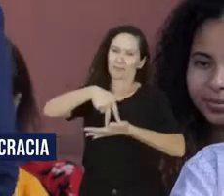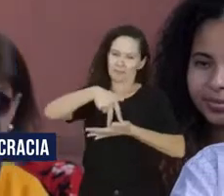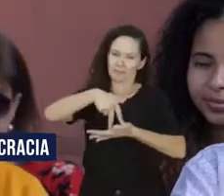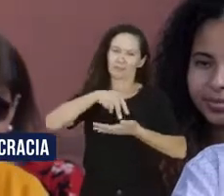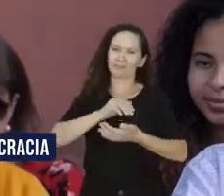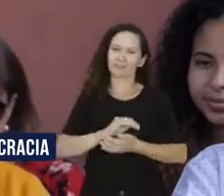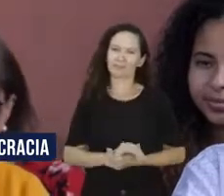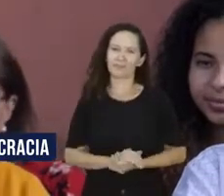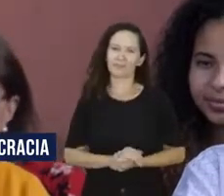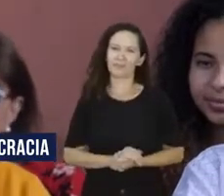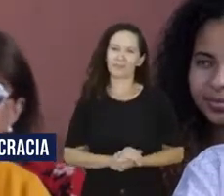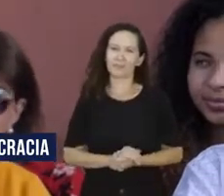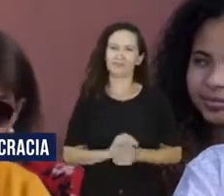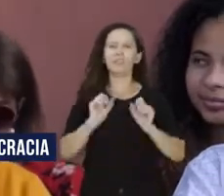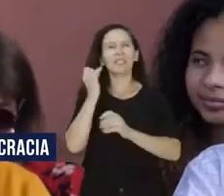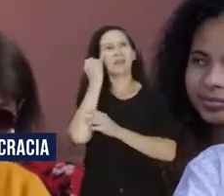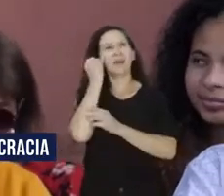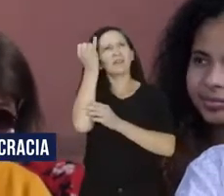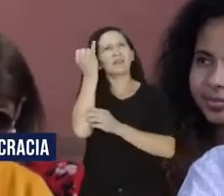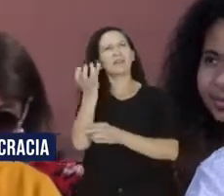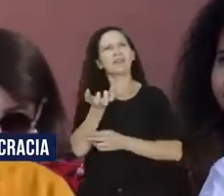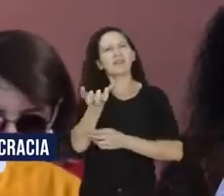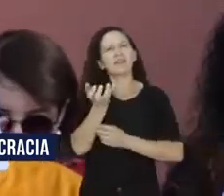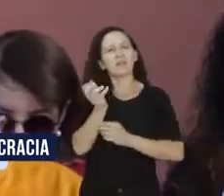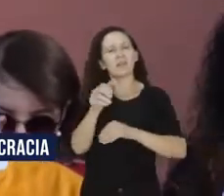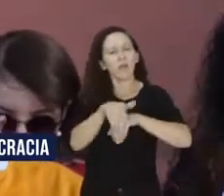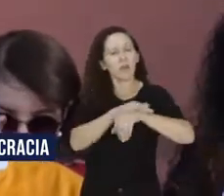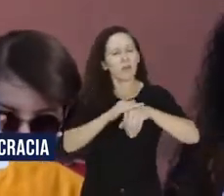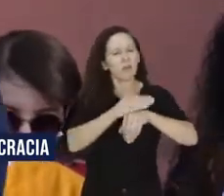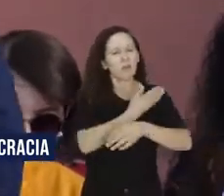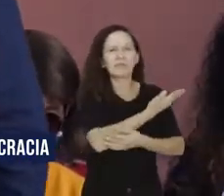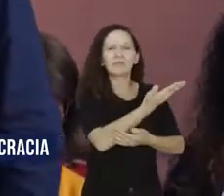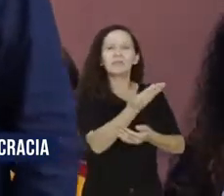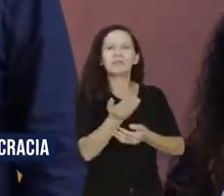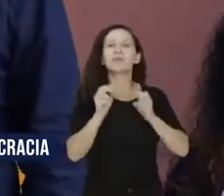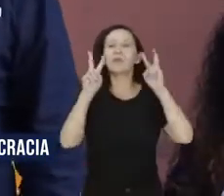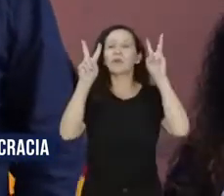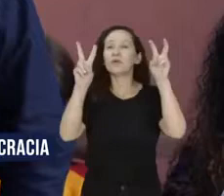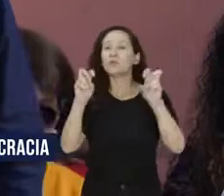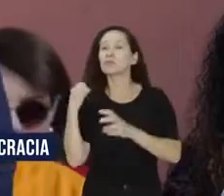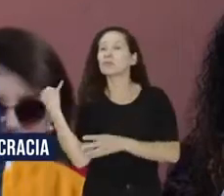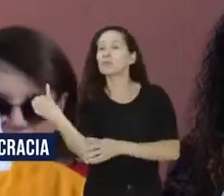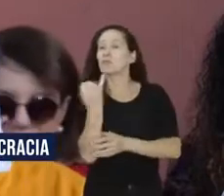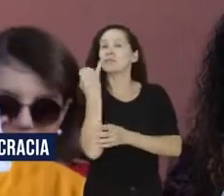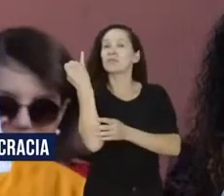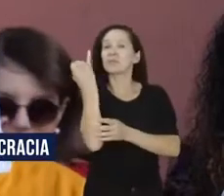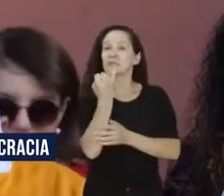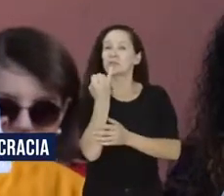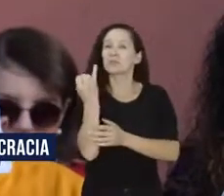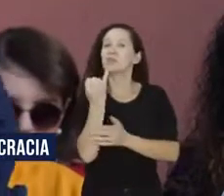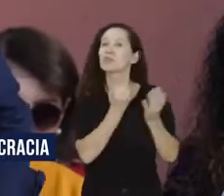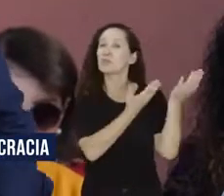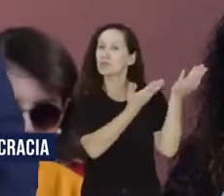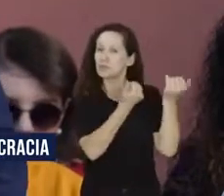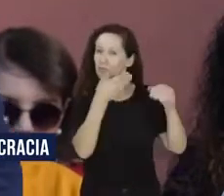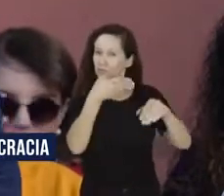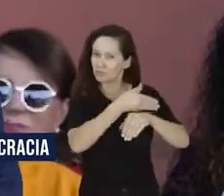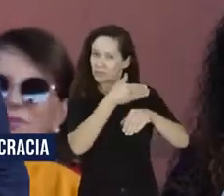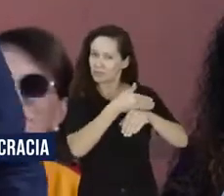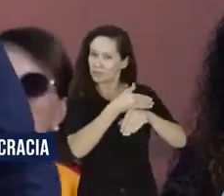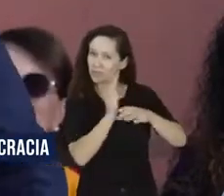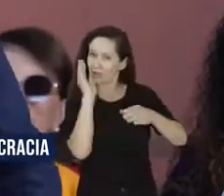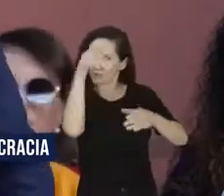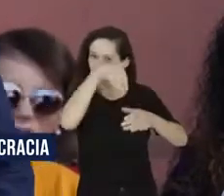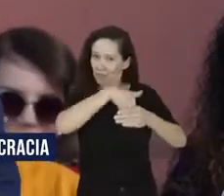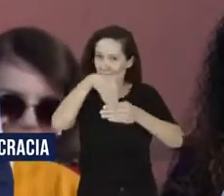era a ideia e conversar com vocês sobre a importância da juventude participar do processo eleitoral.